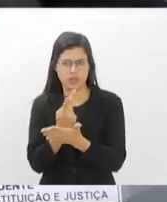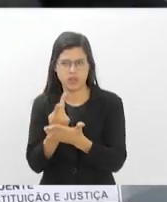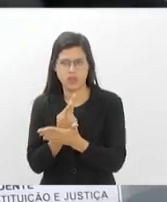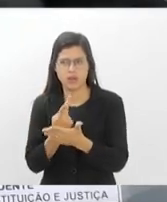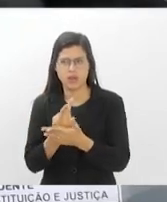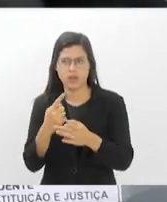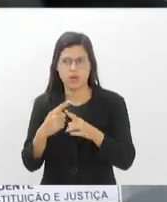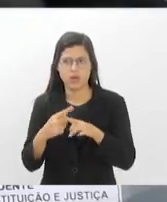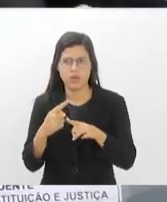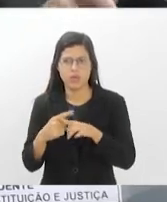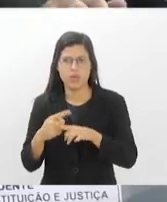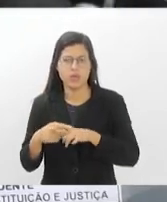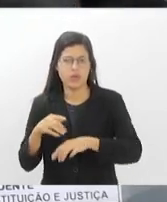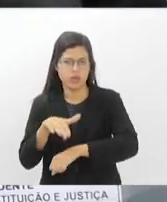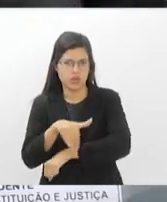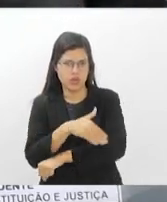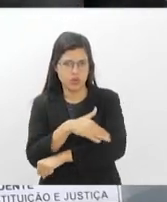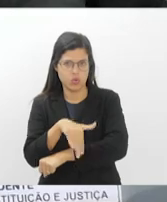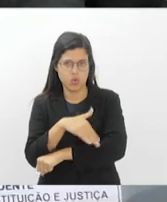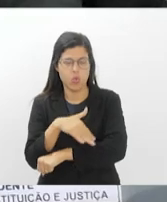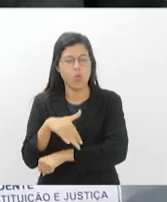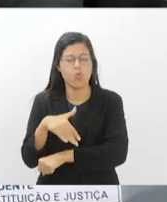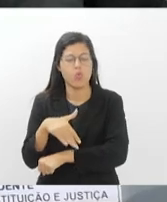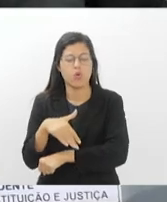é o município.